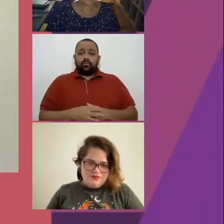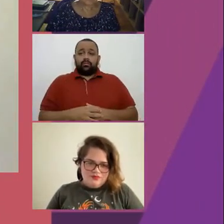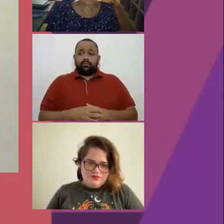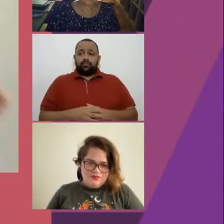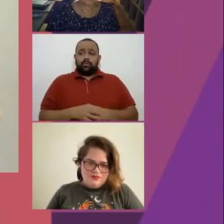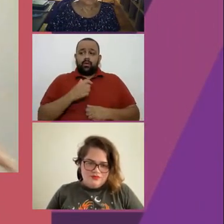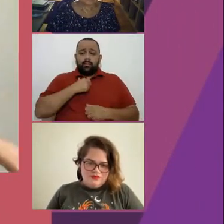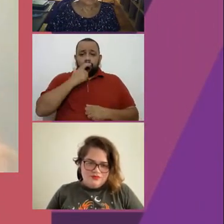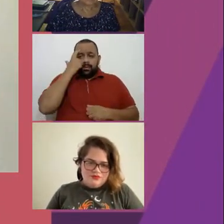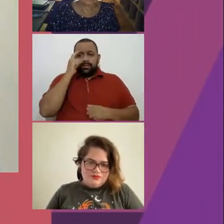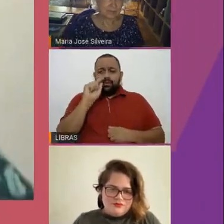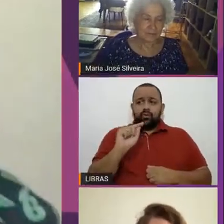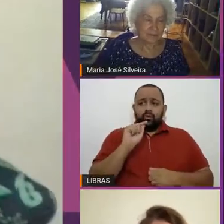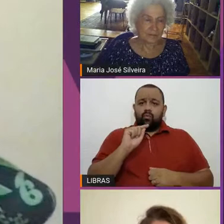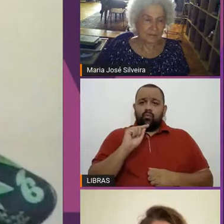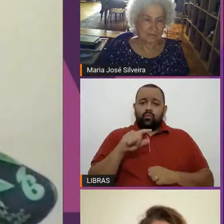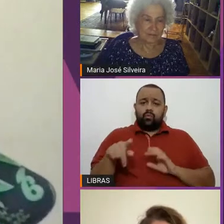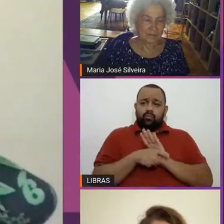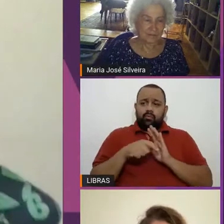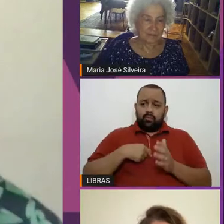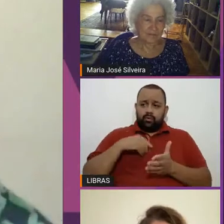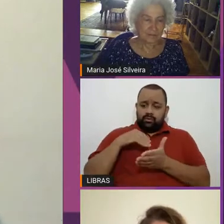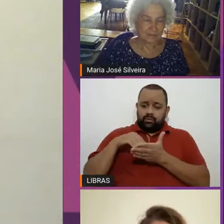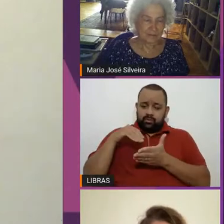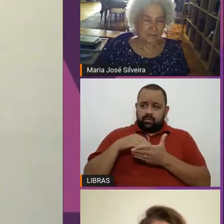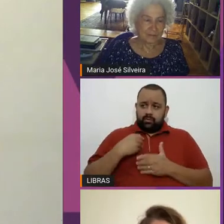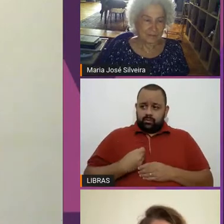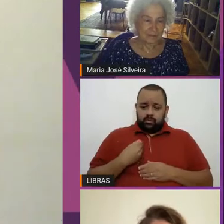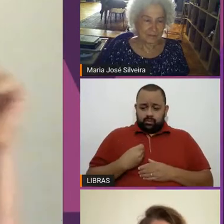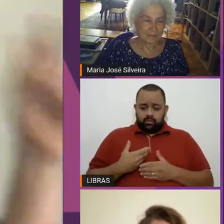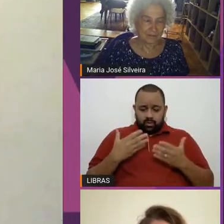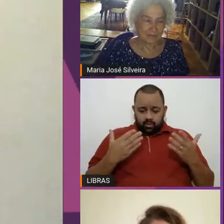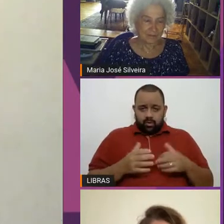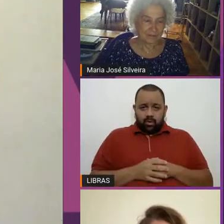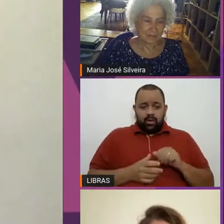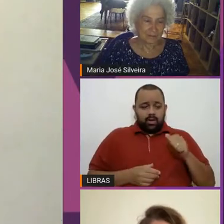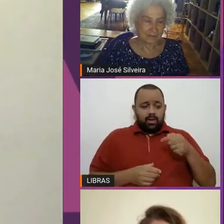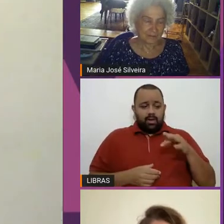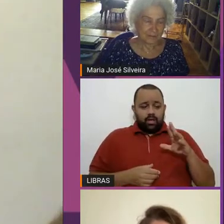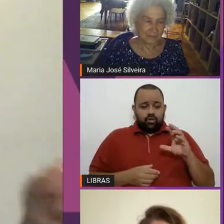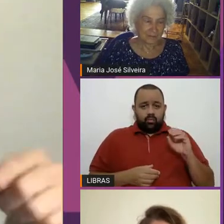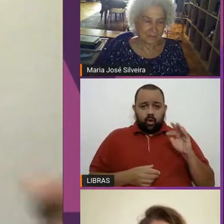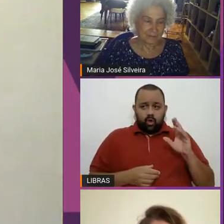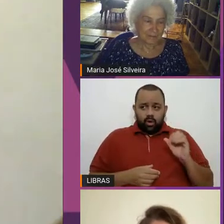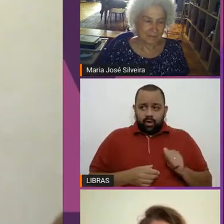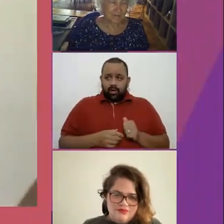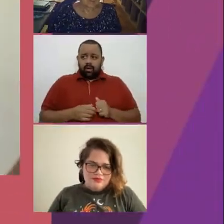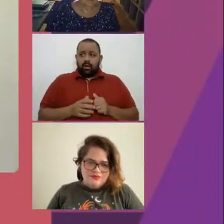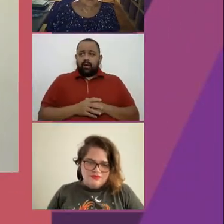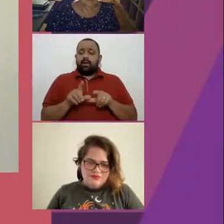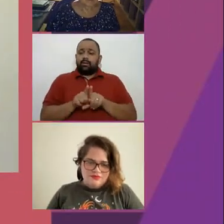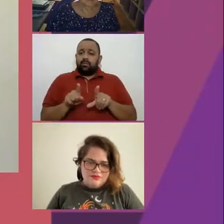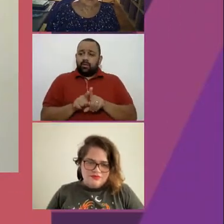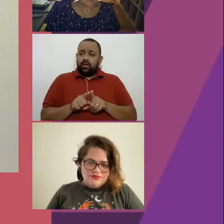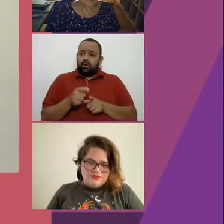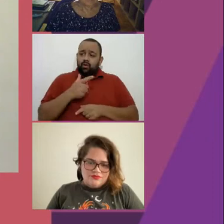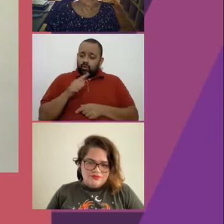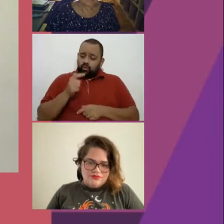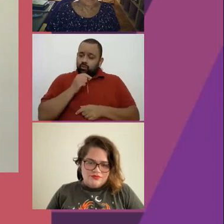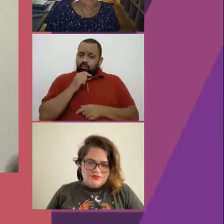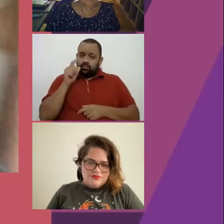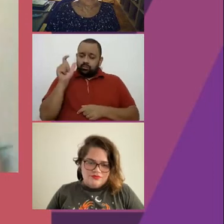pensando aqui que eu divido um escritório onde eu tô agora com o antropólogo aí comprar uma turma e antropólogo